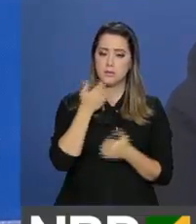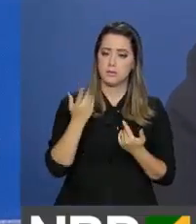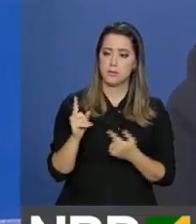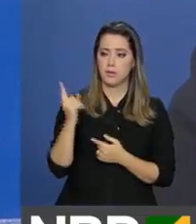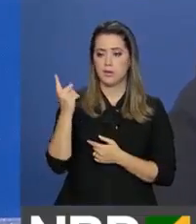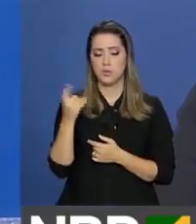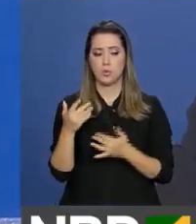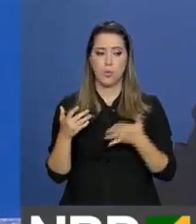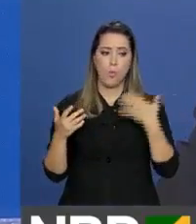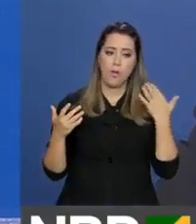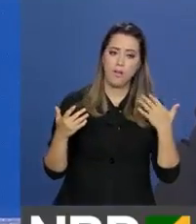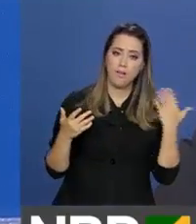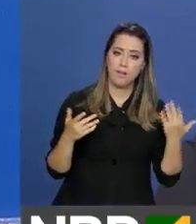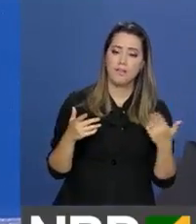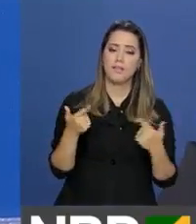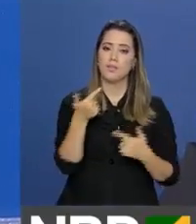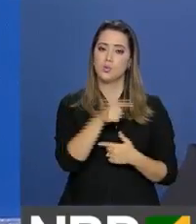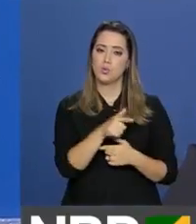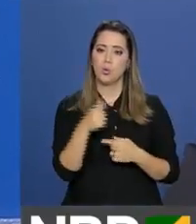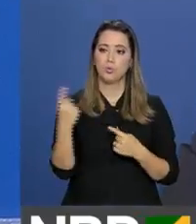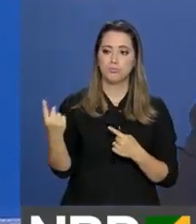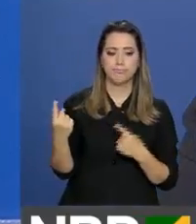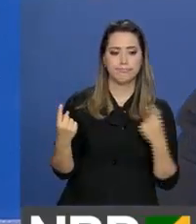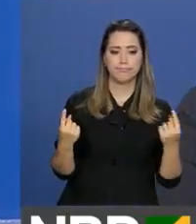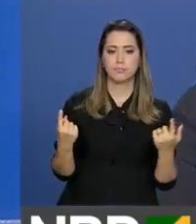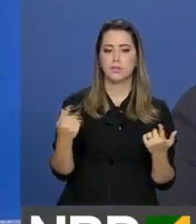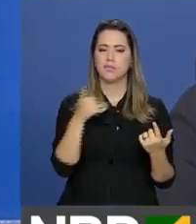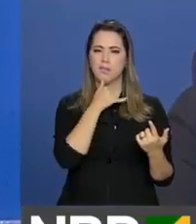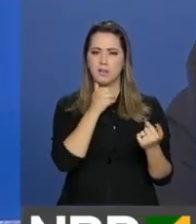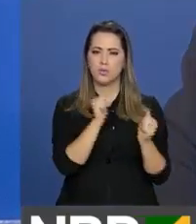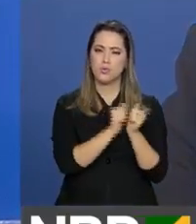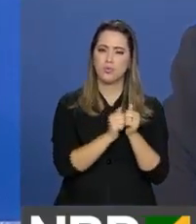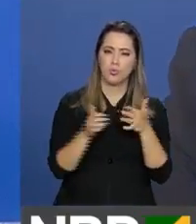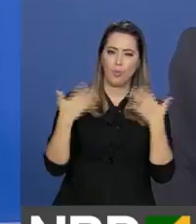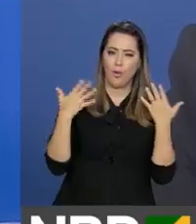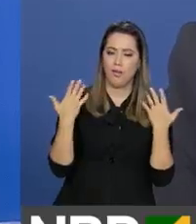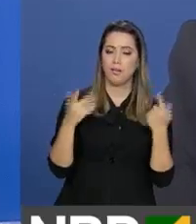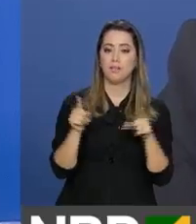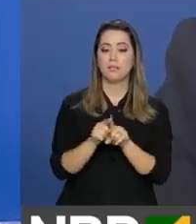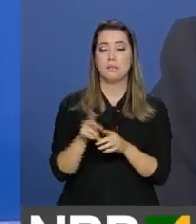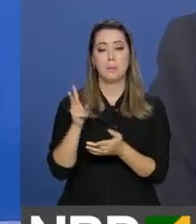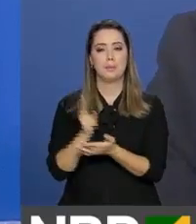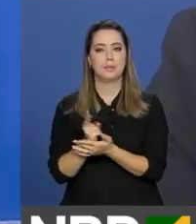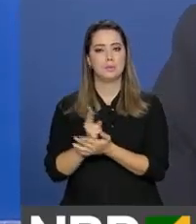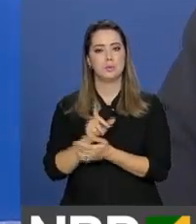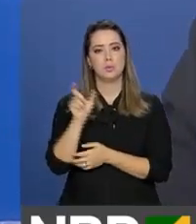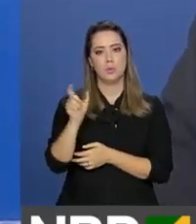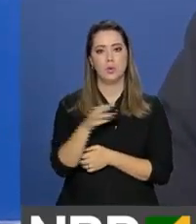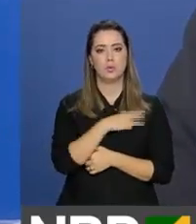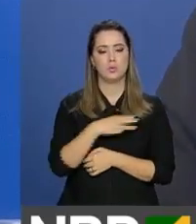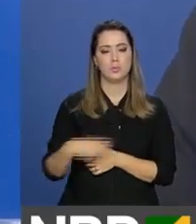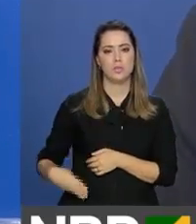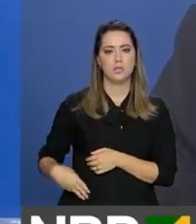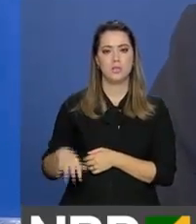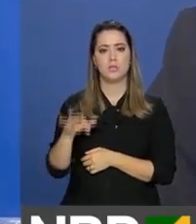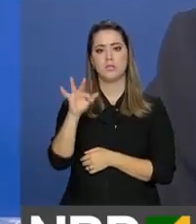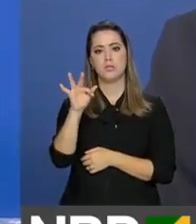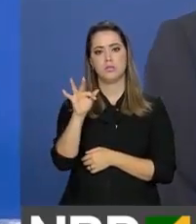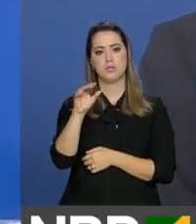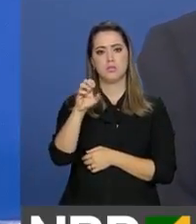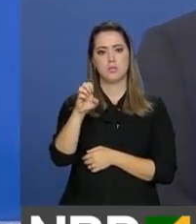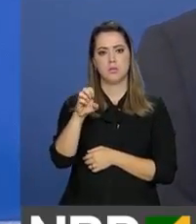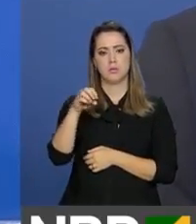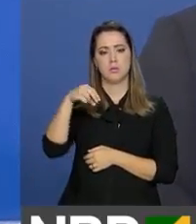um lado e alegria cívica de outro lado, tenho em relação ao ministro Fernando Bezerra Coelho Filho,